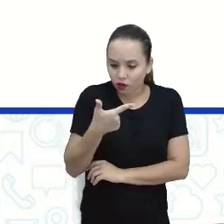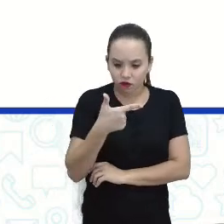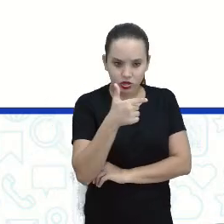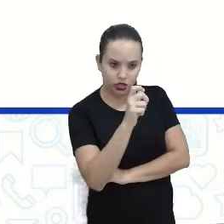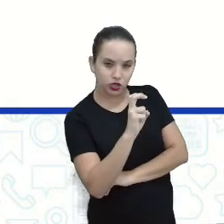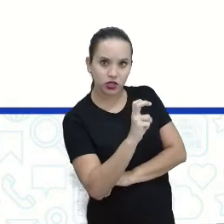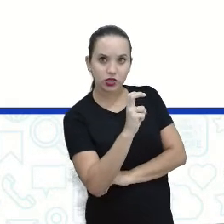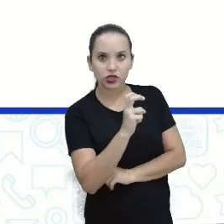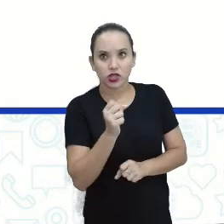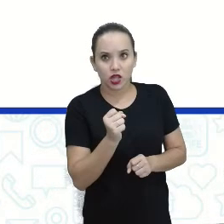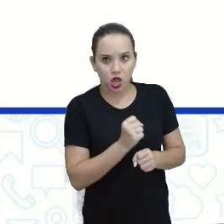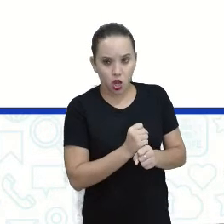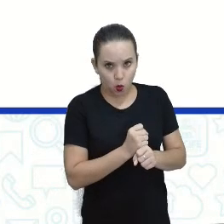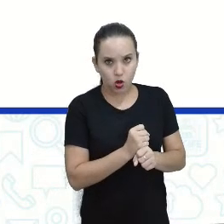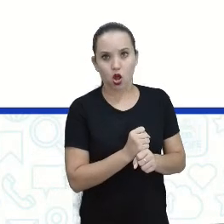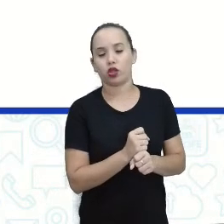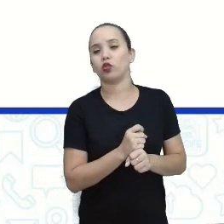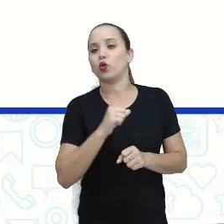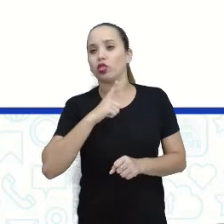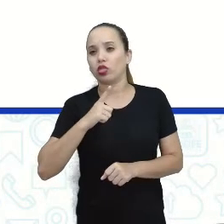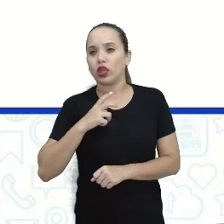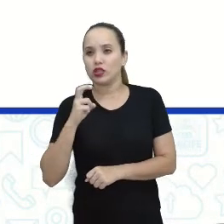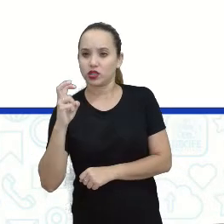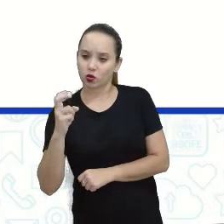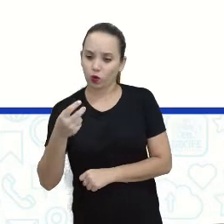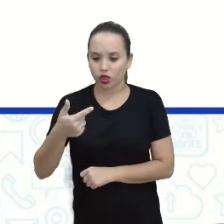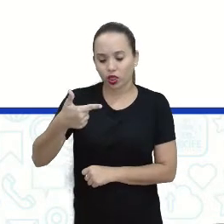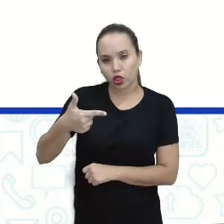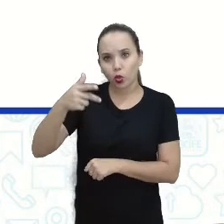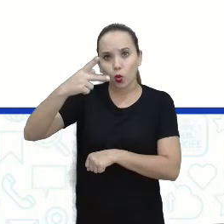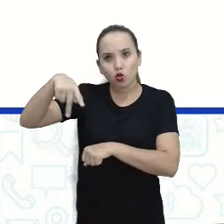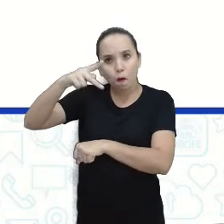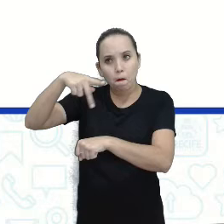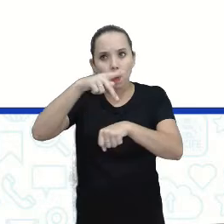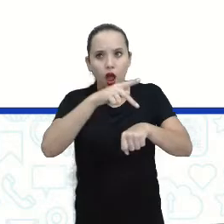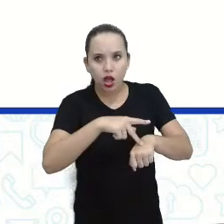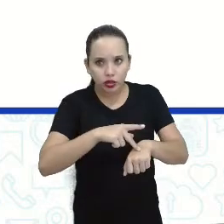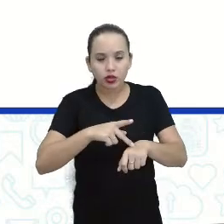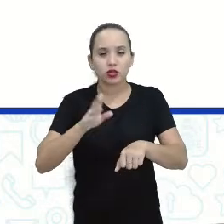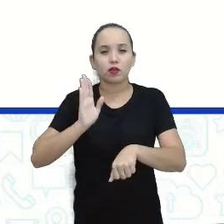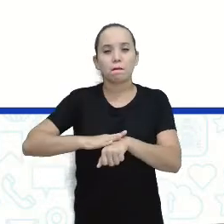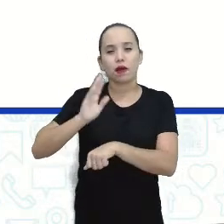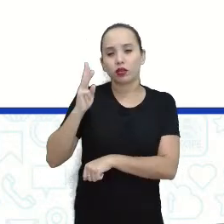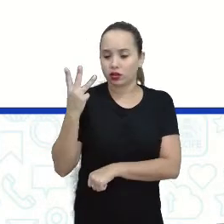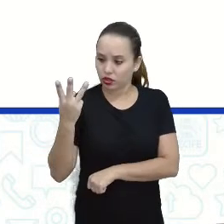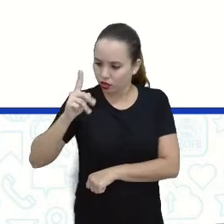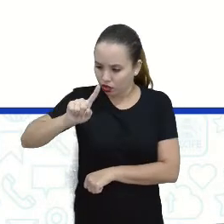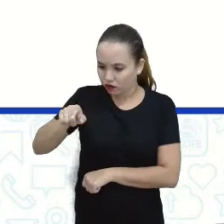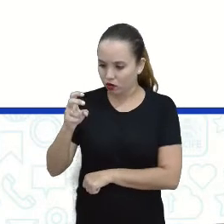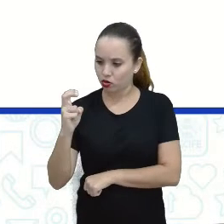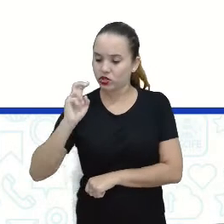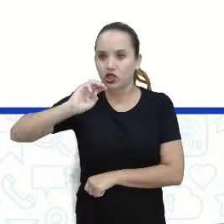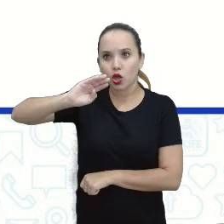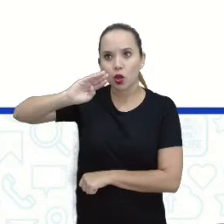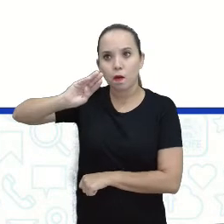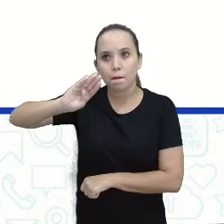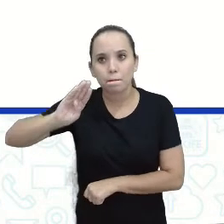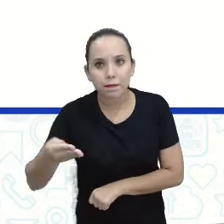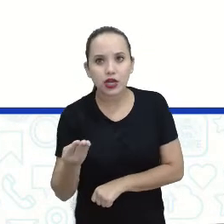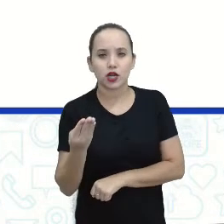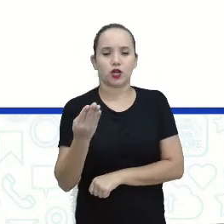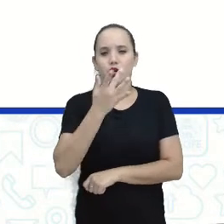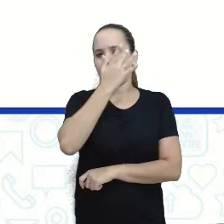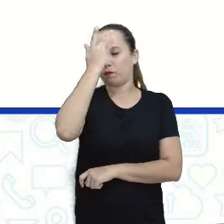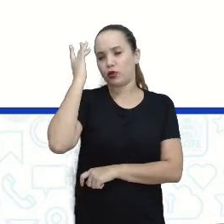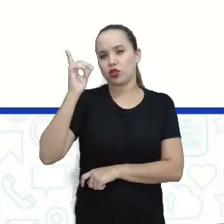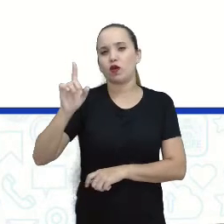52 países e mais de 3,5 bilhões de pessoas vão passar por essa situação